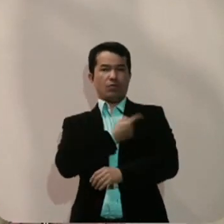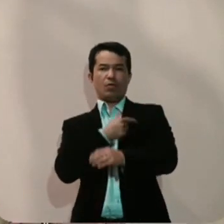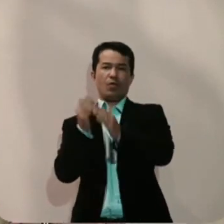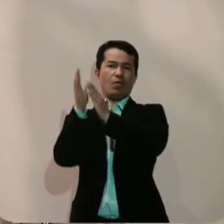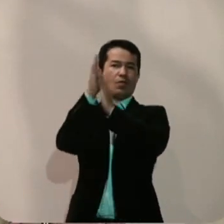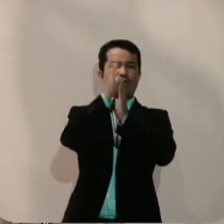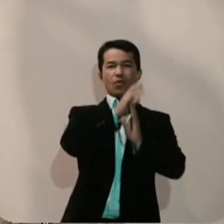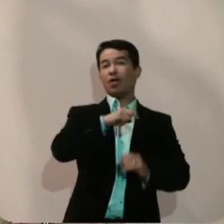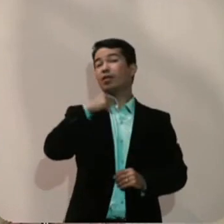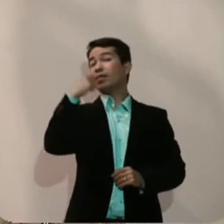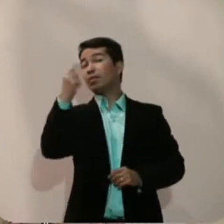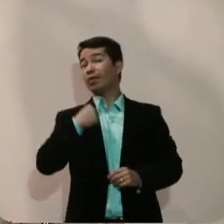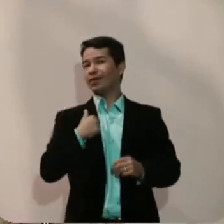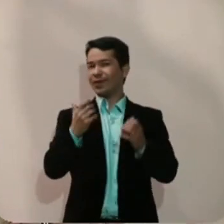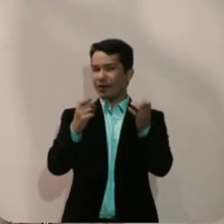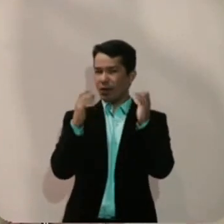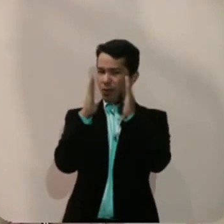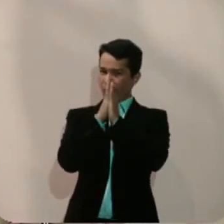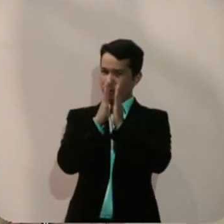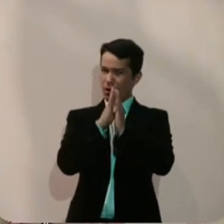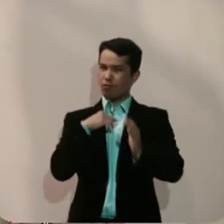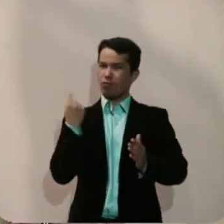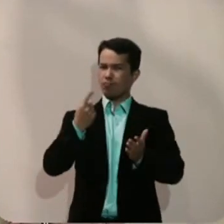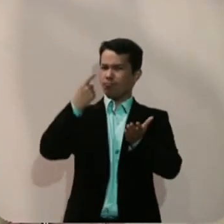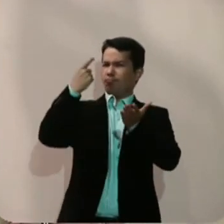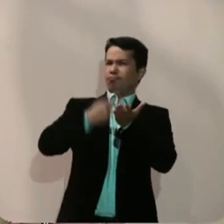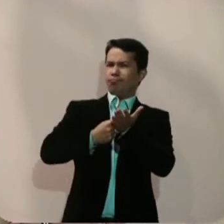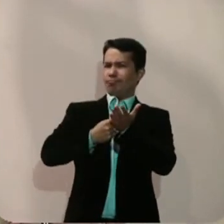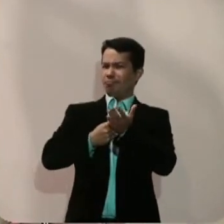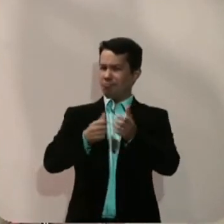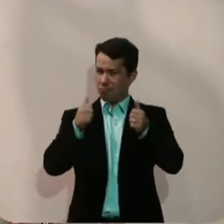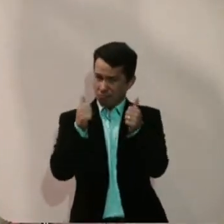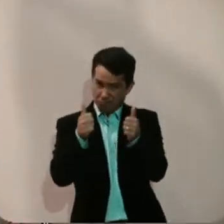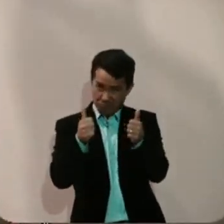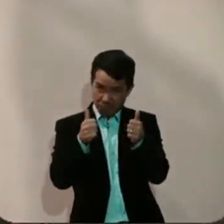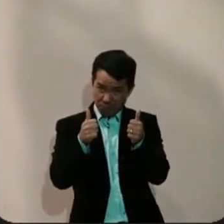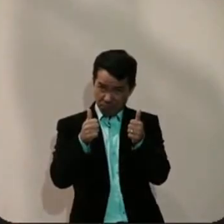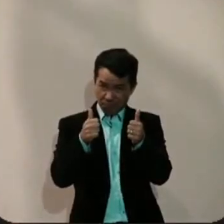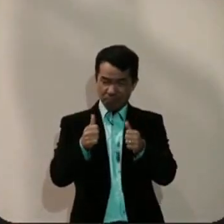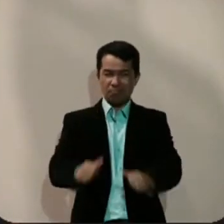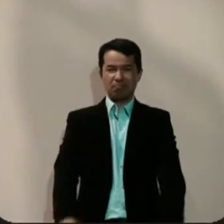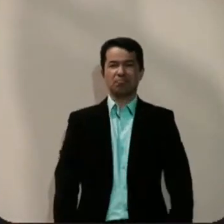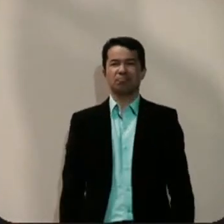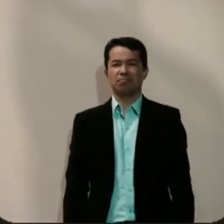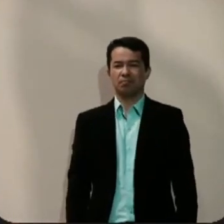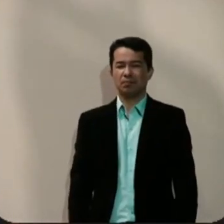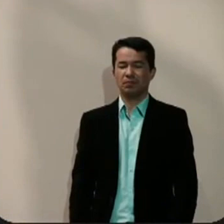com Jesus aqui e agora. Tá bem?